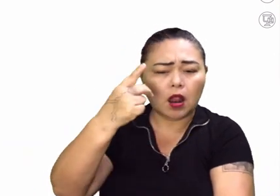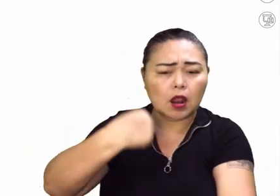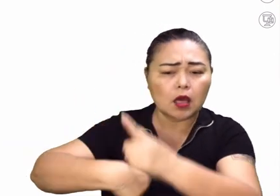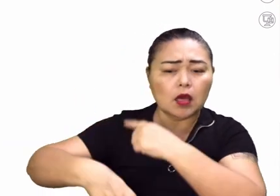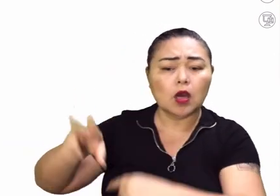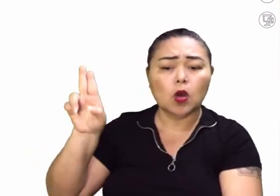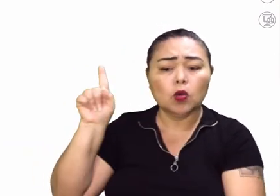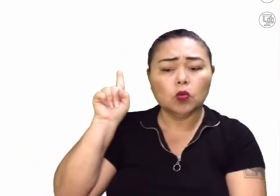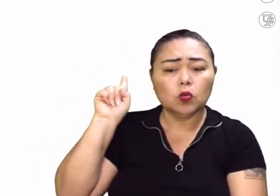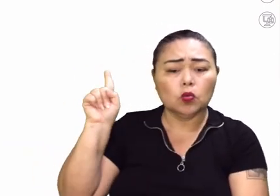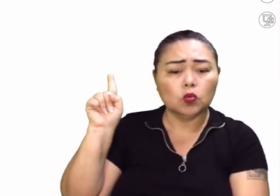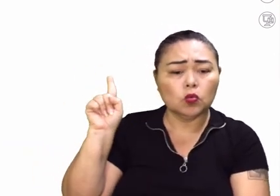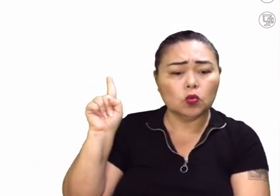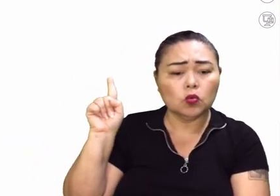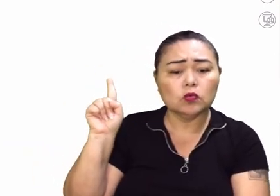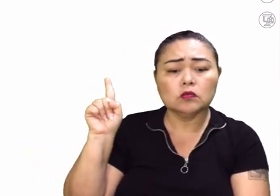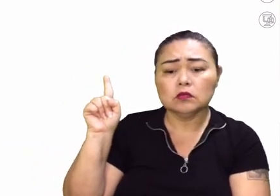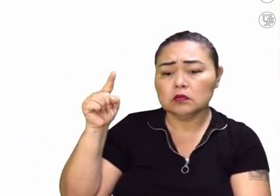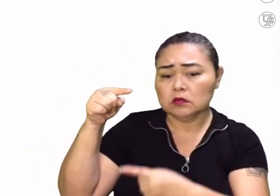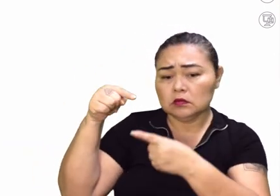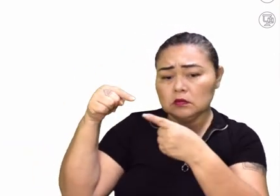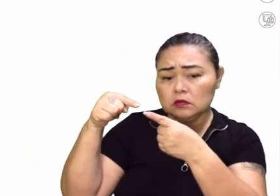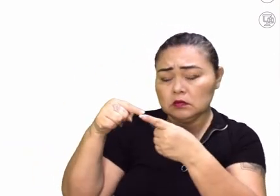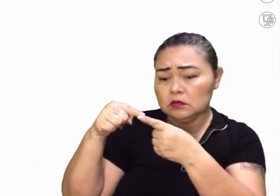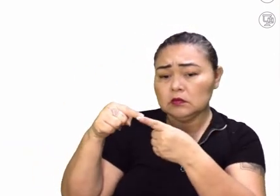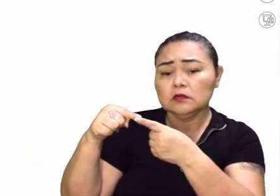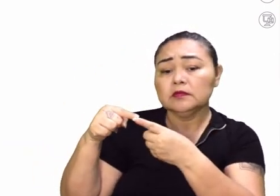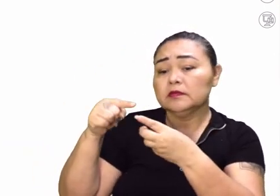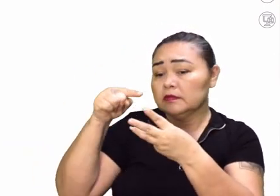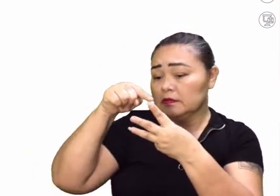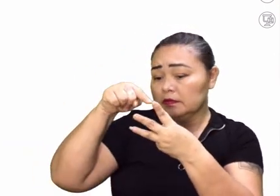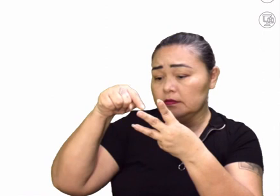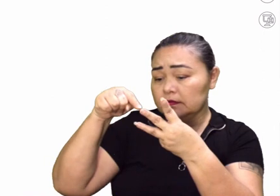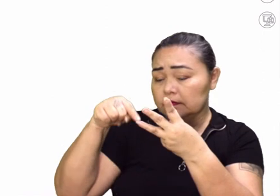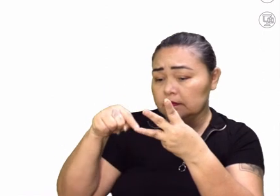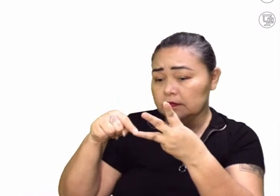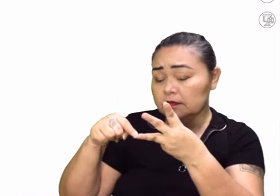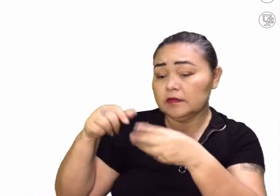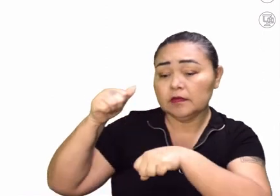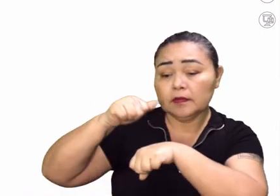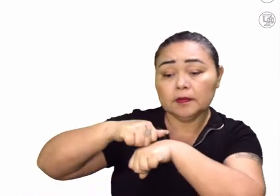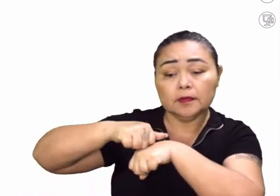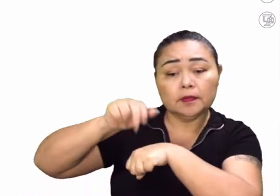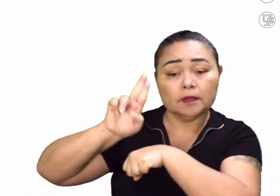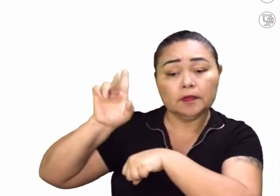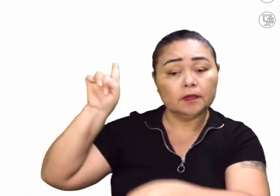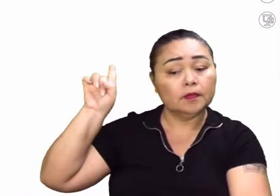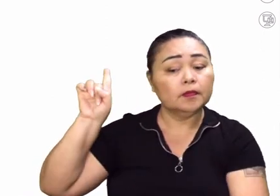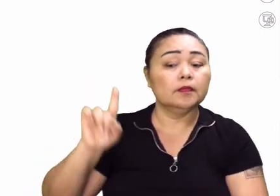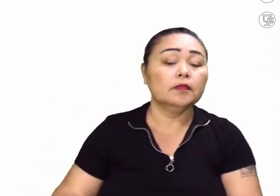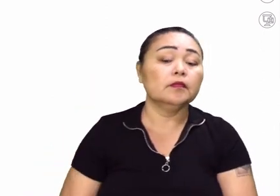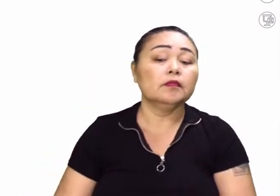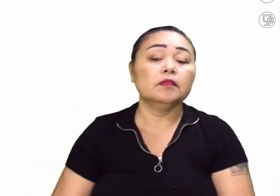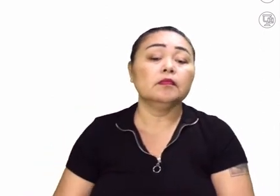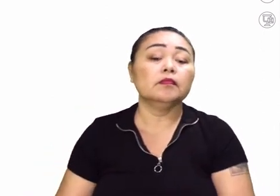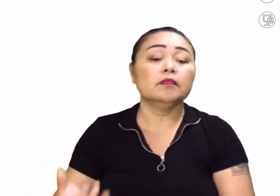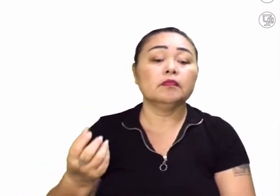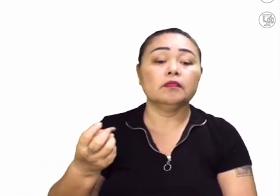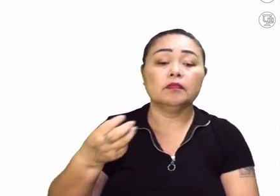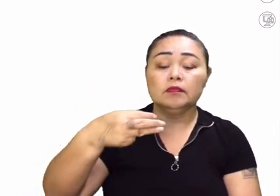metamórficas magmáticas intrusivas e sedimentares as